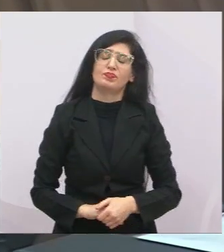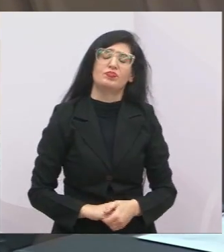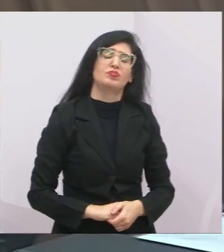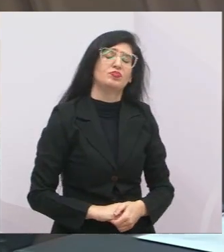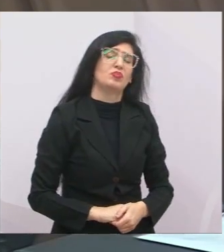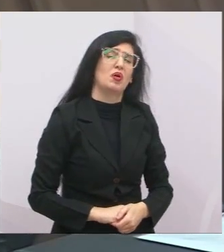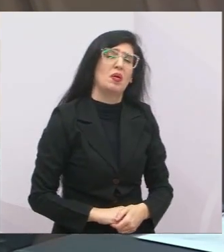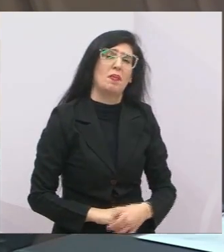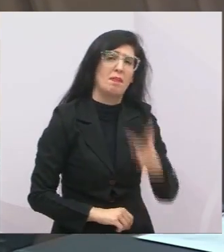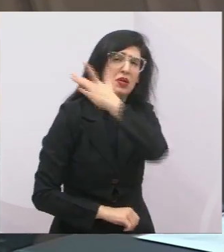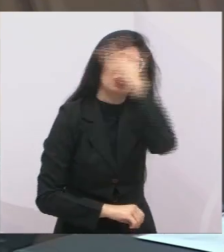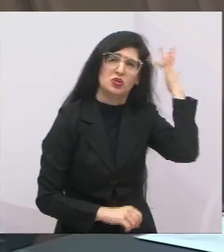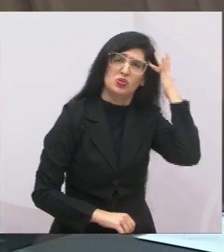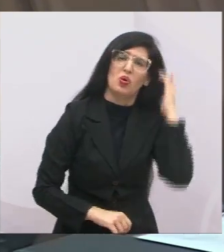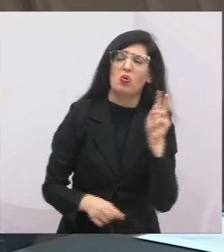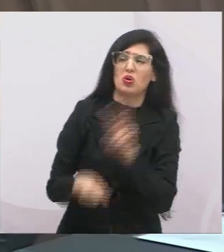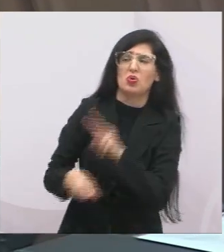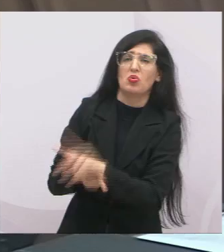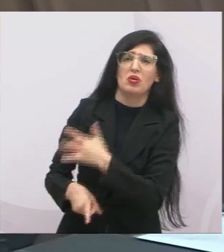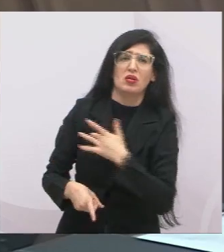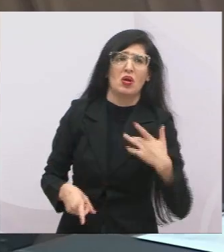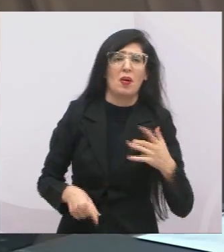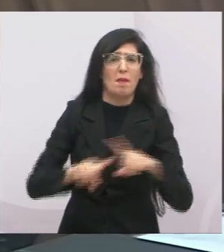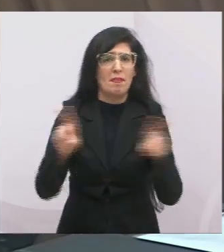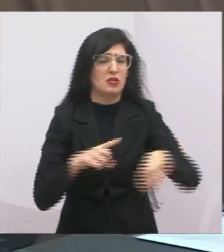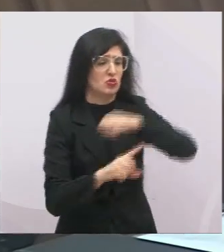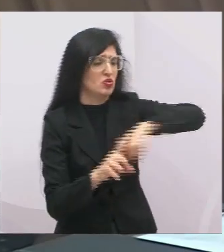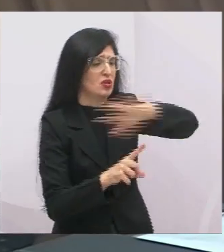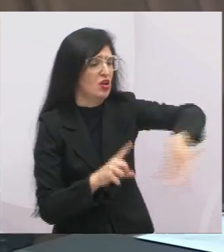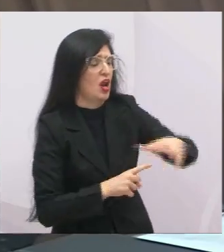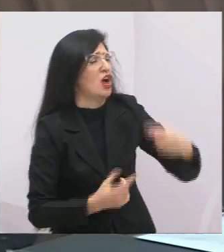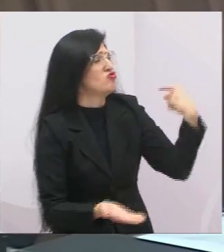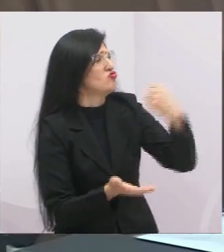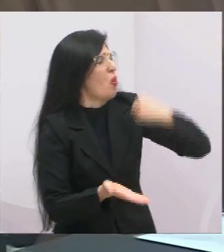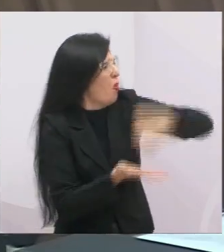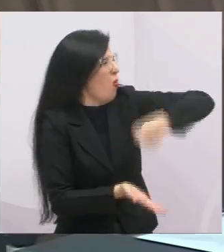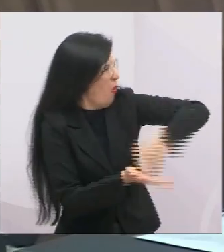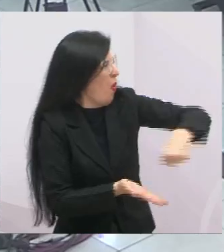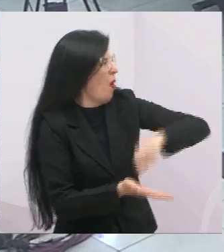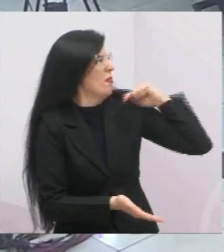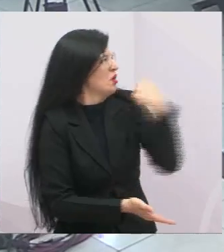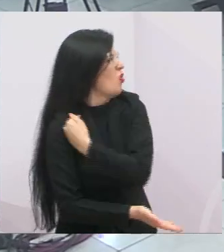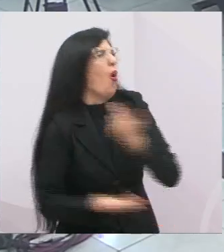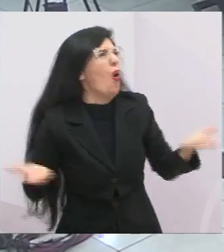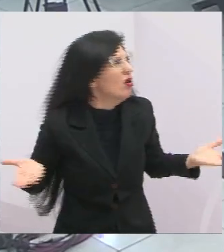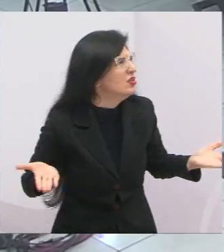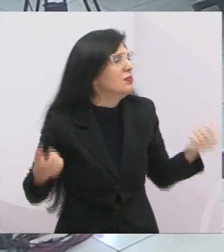reforçando esse entendimento, porque nós somos cobrados pela comunidade. Obrigado, presidente.